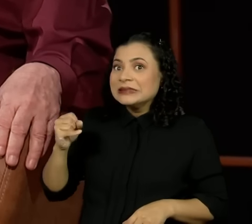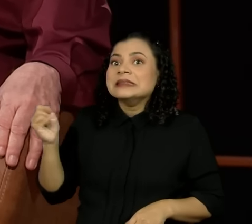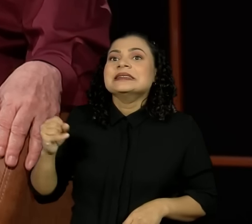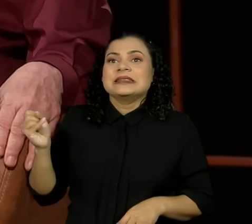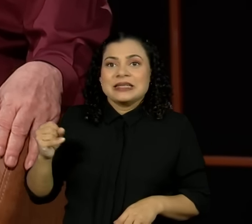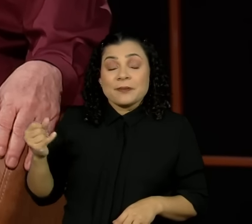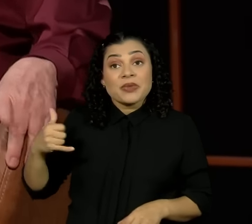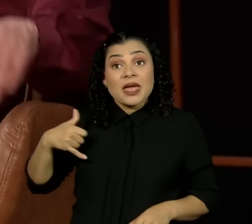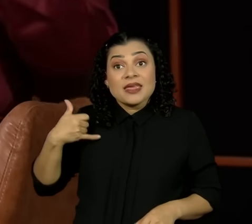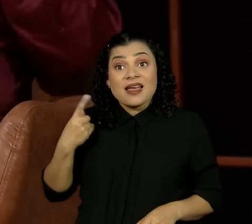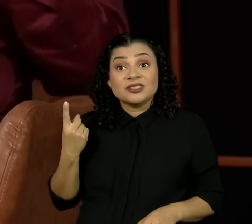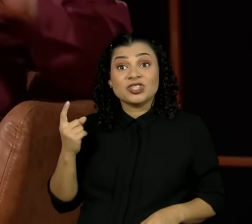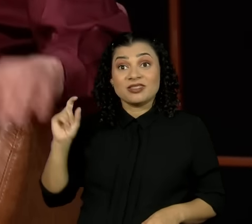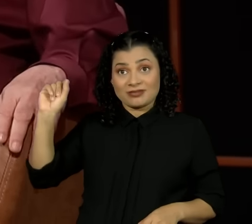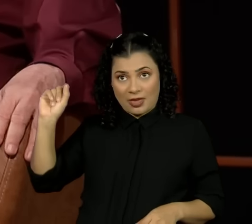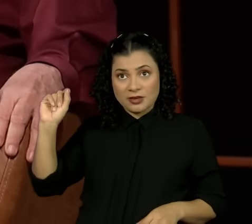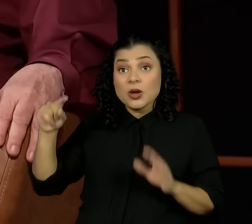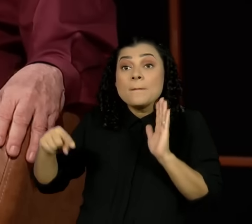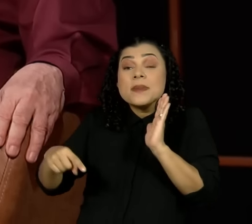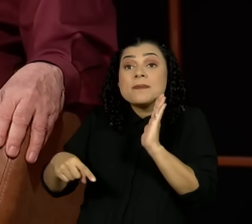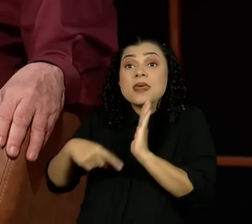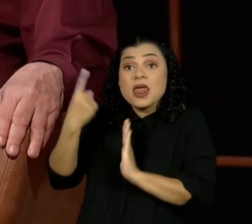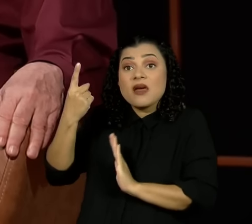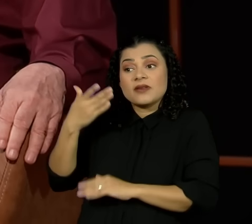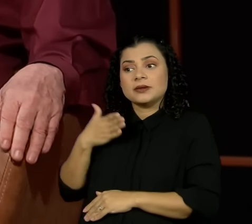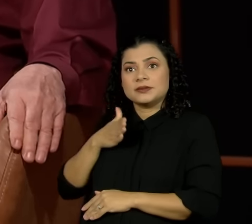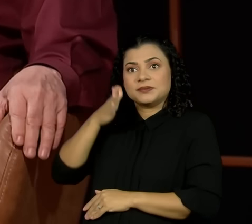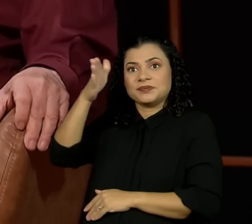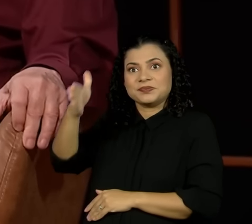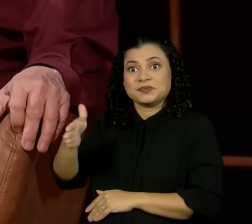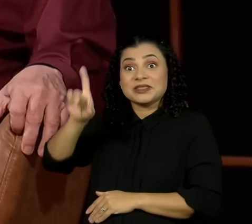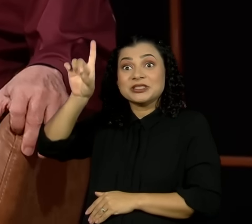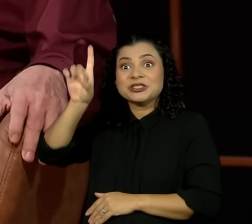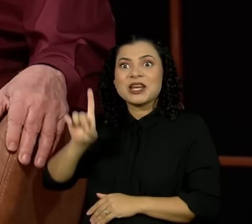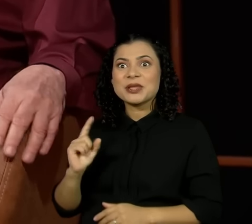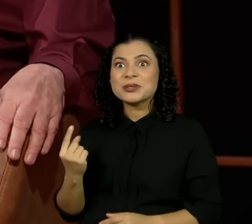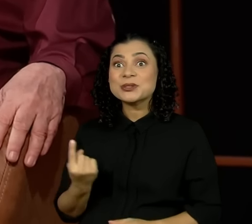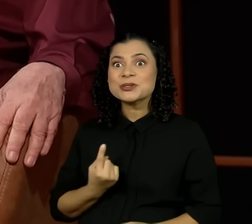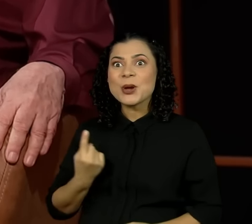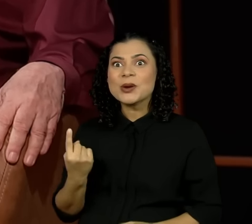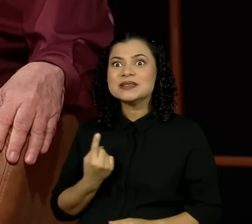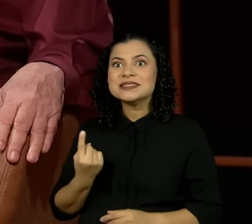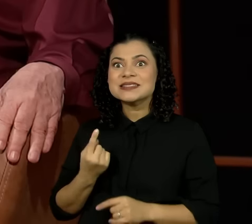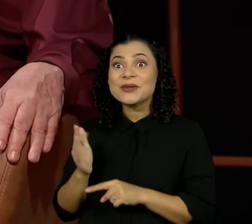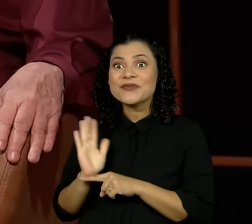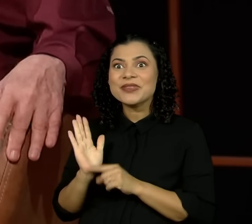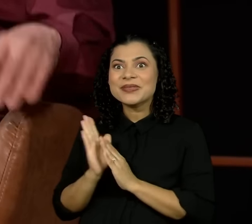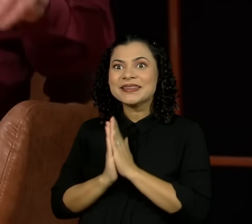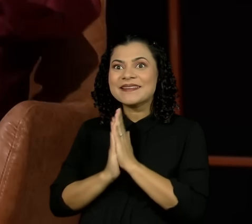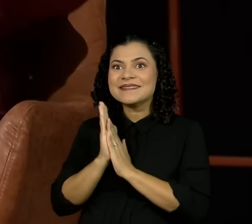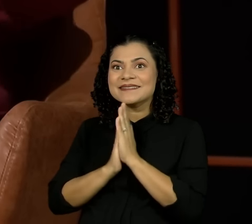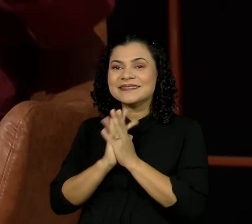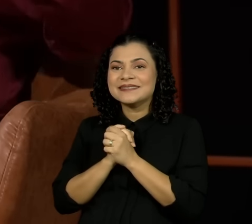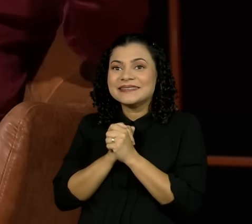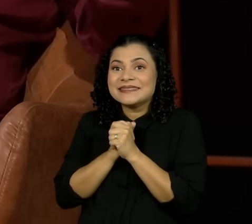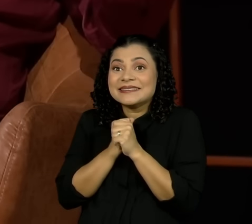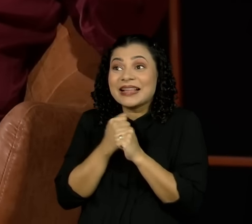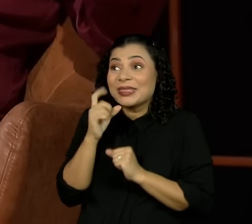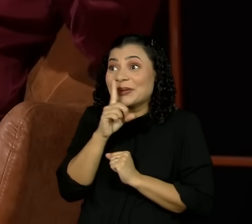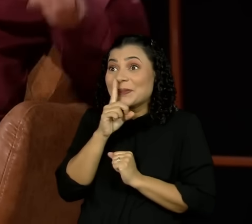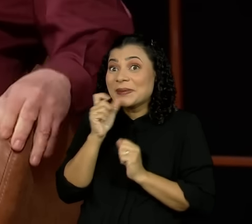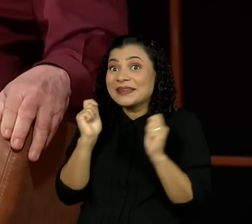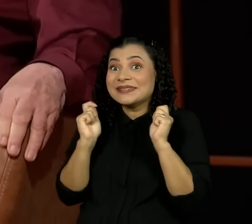fiz 10 anos, eu tive pela primeira vez o direito de ir ao cinema sozinho na matinê de domingo. Opa, ufa, é